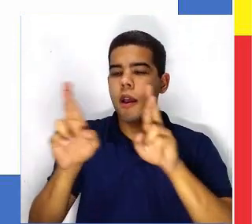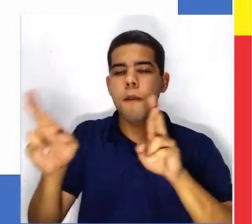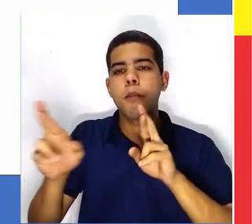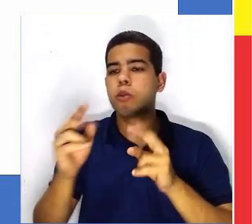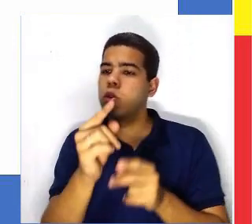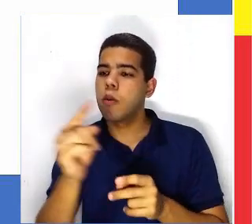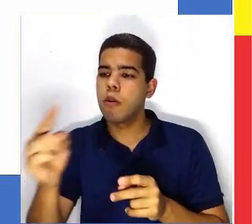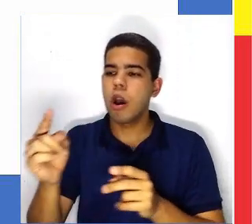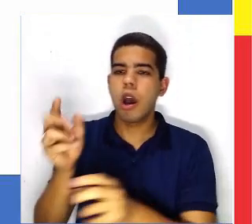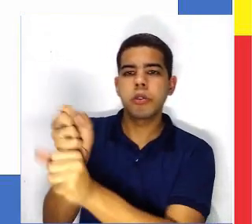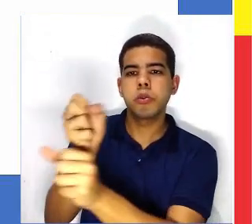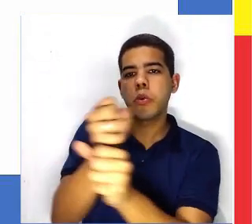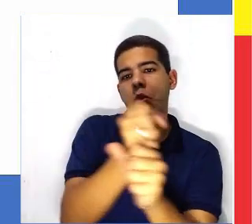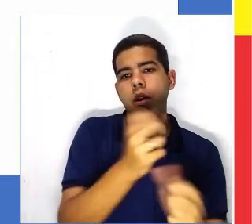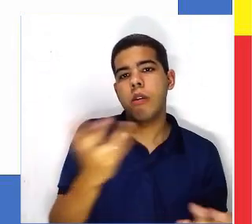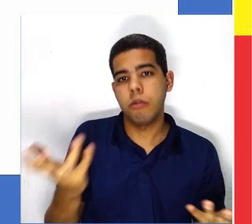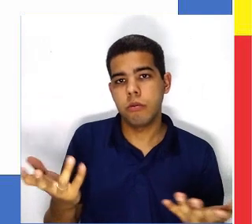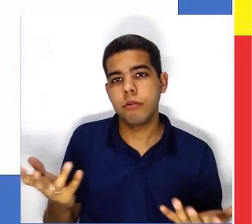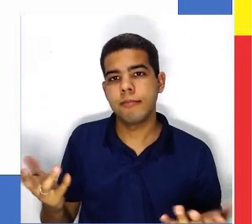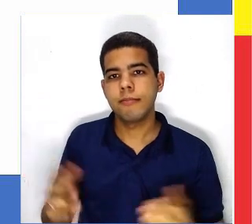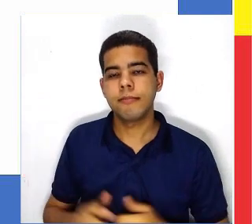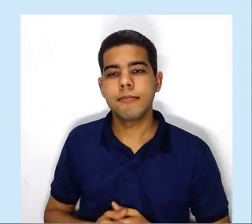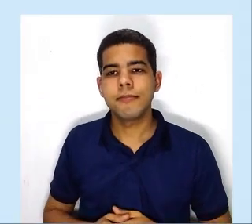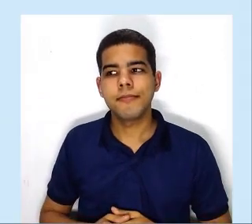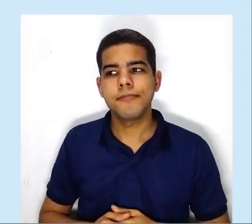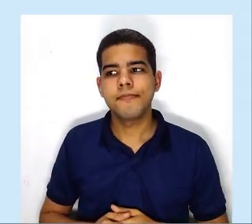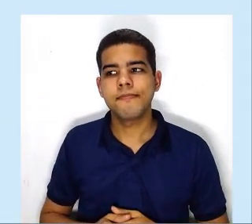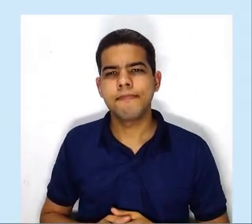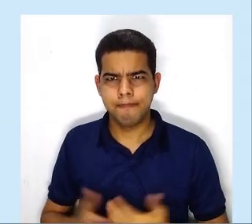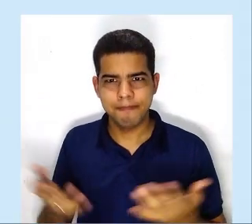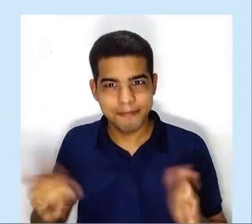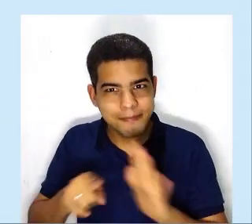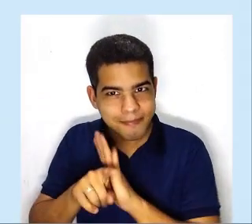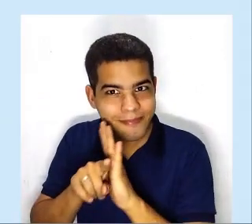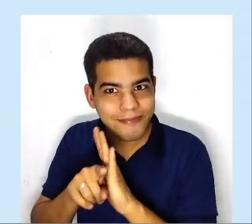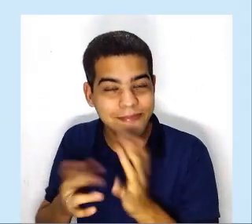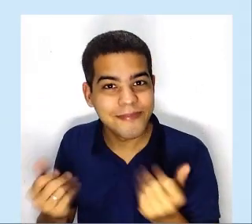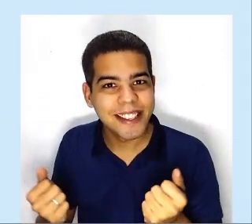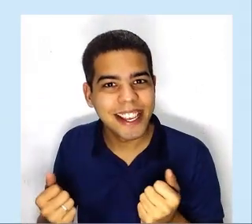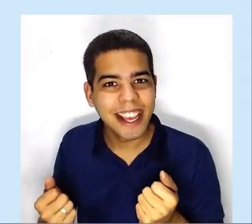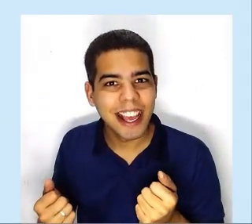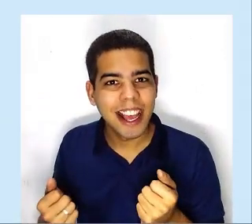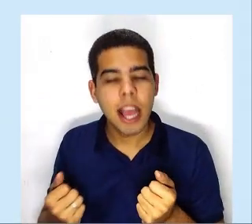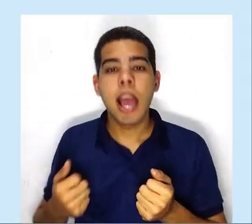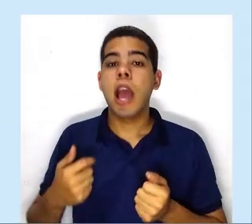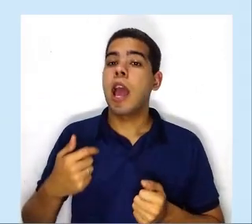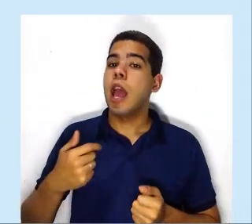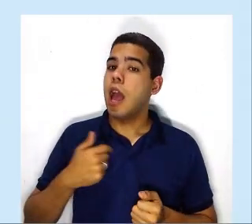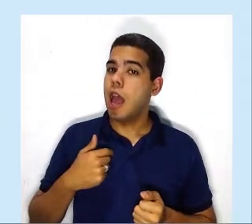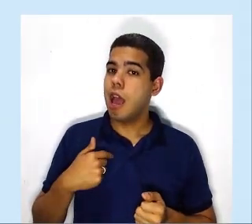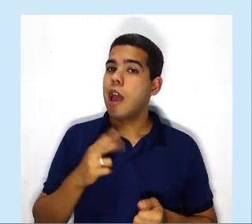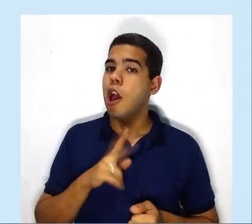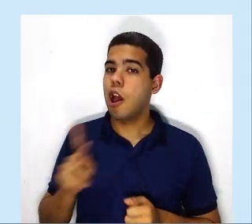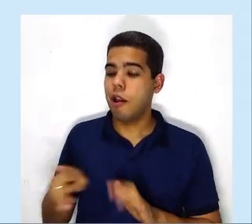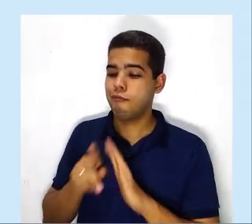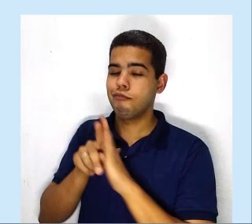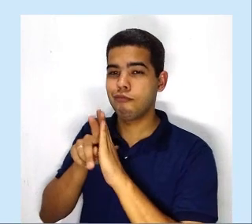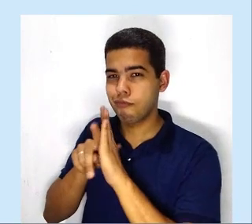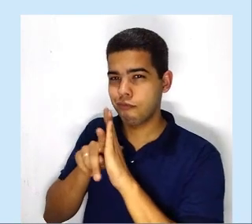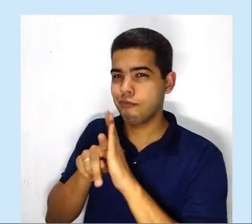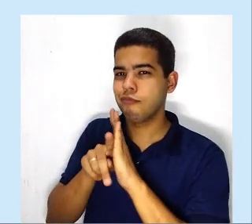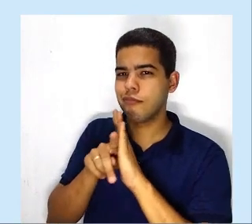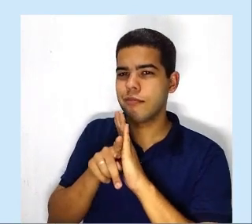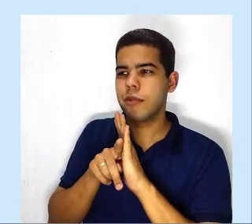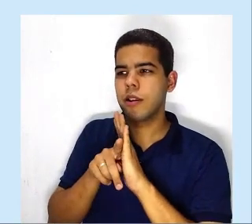projeto, dos resultados da tua pesquisa. Vamos investigar agora? Eu realizei uma pesquisa, observei